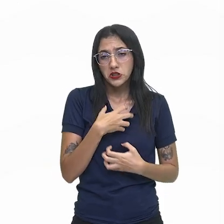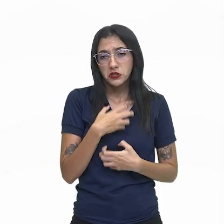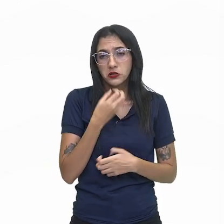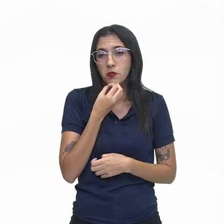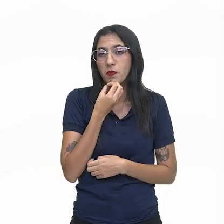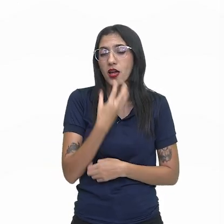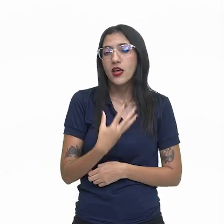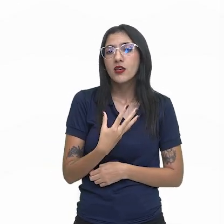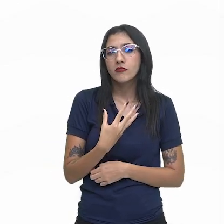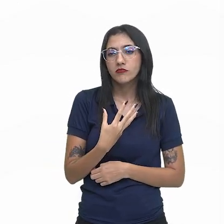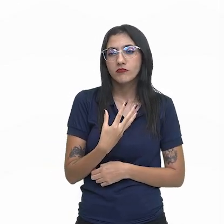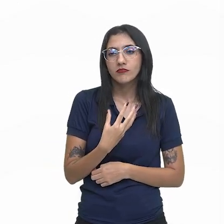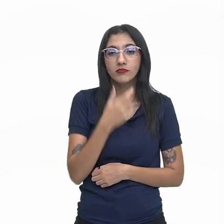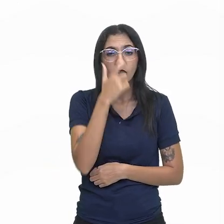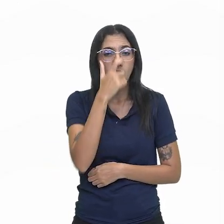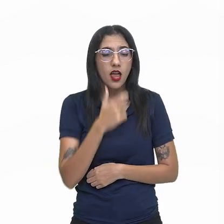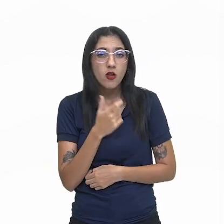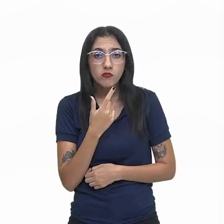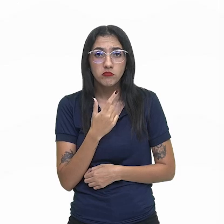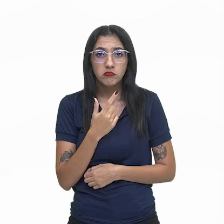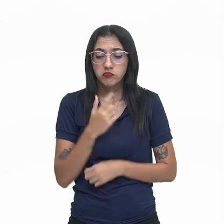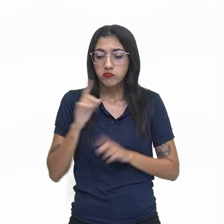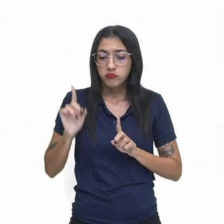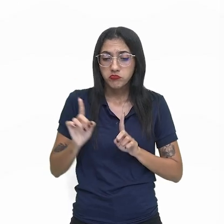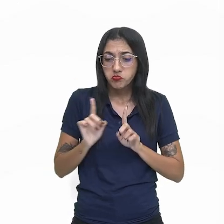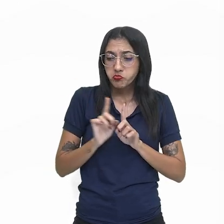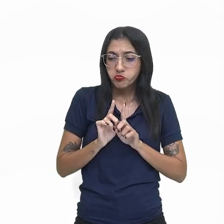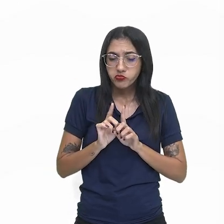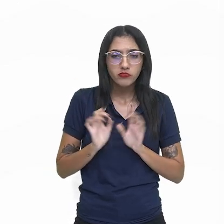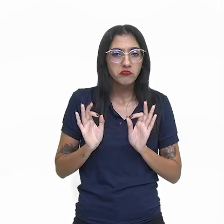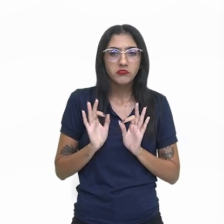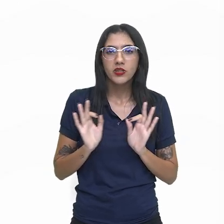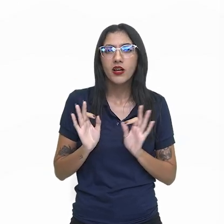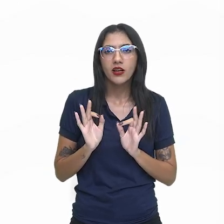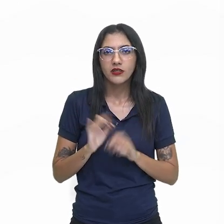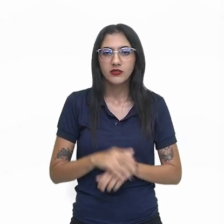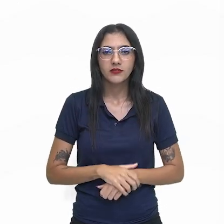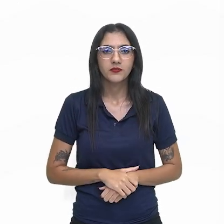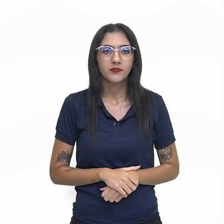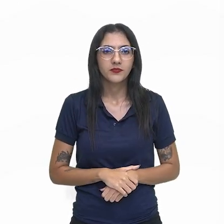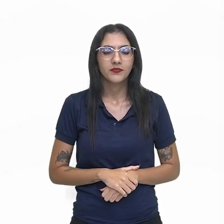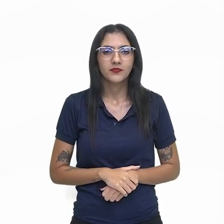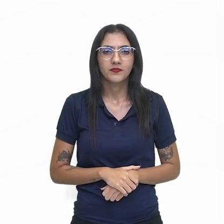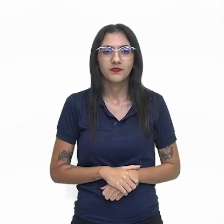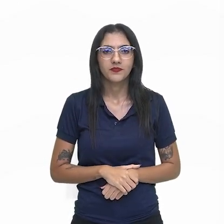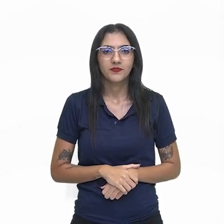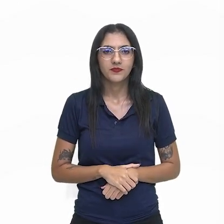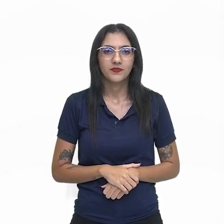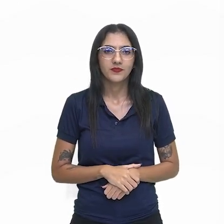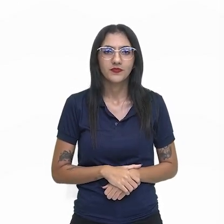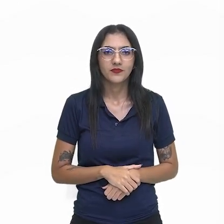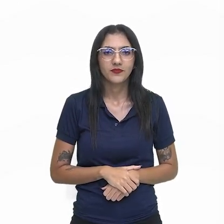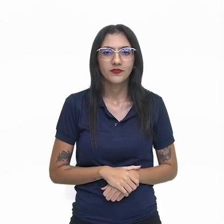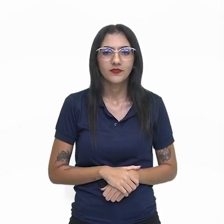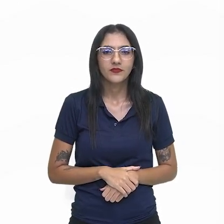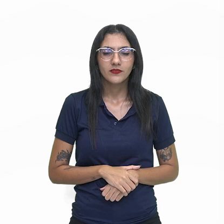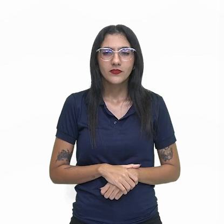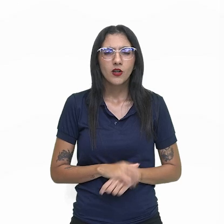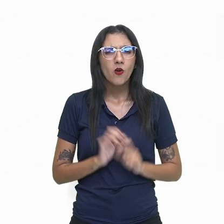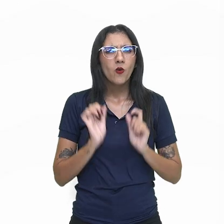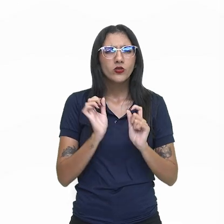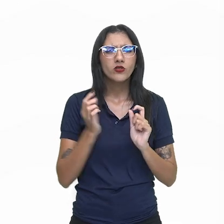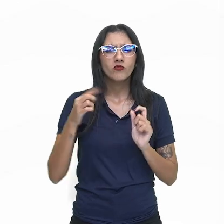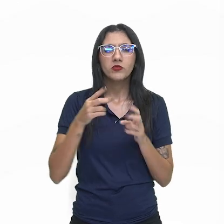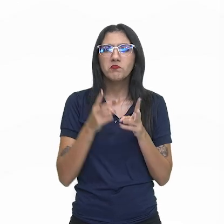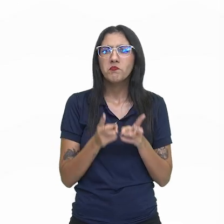Eu fico sem ninguém em mim. o que é que vocês acham? O que é que vocês tiram